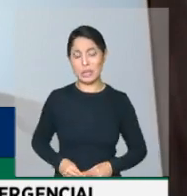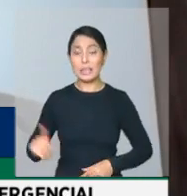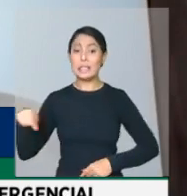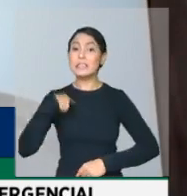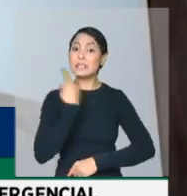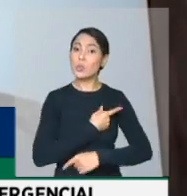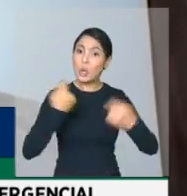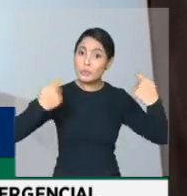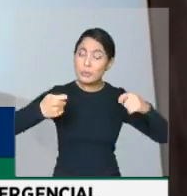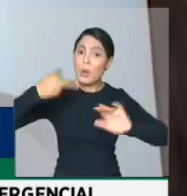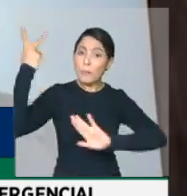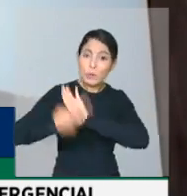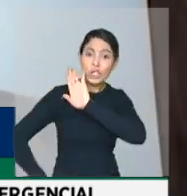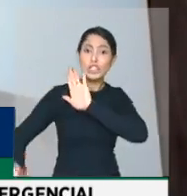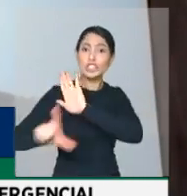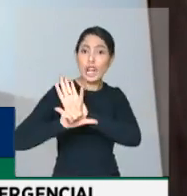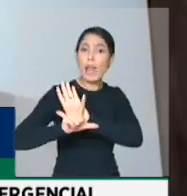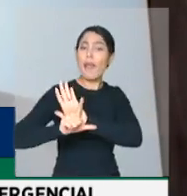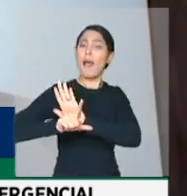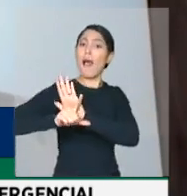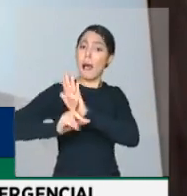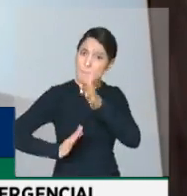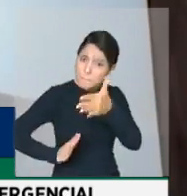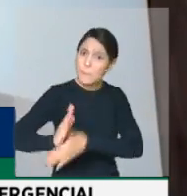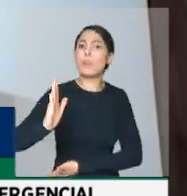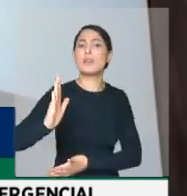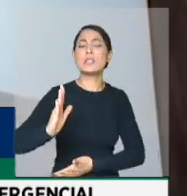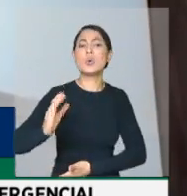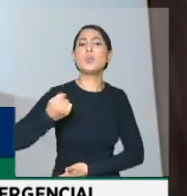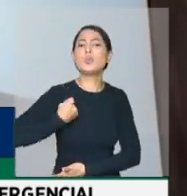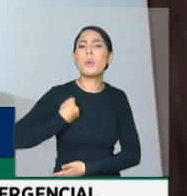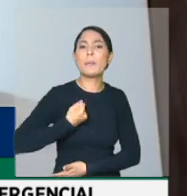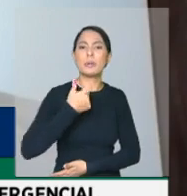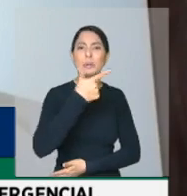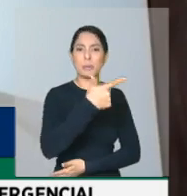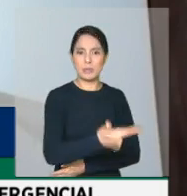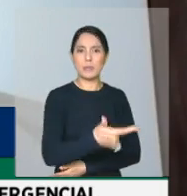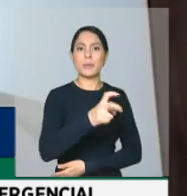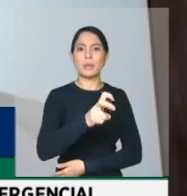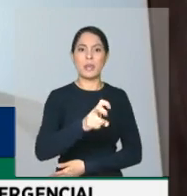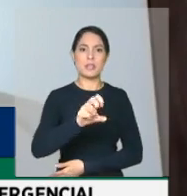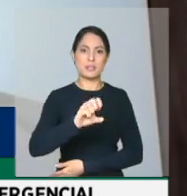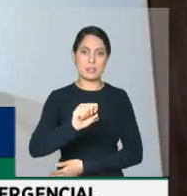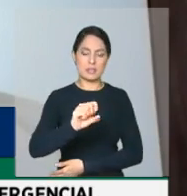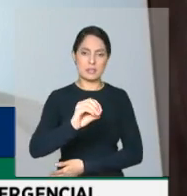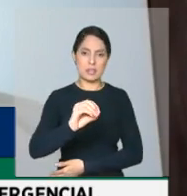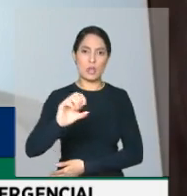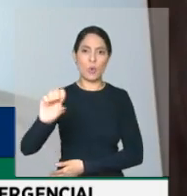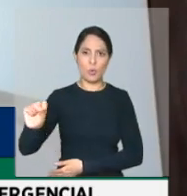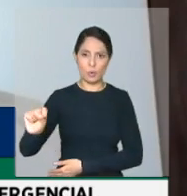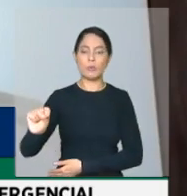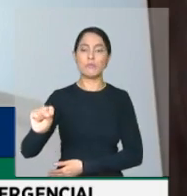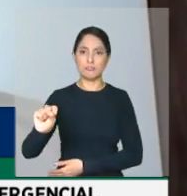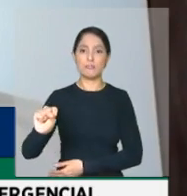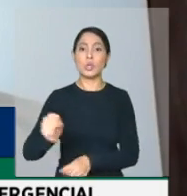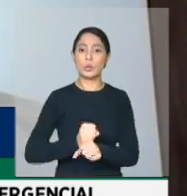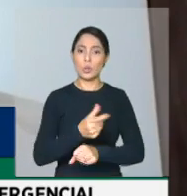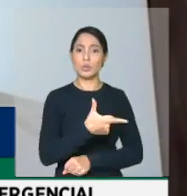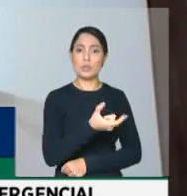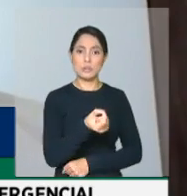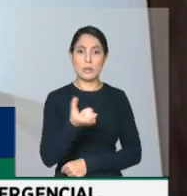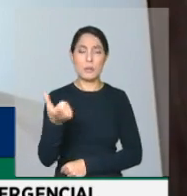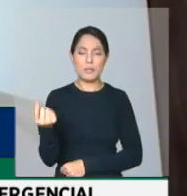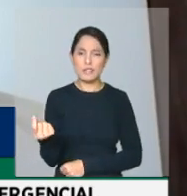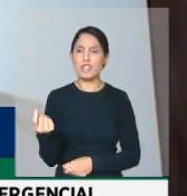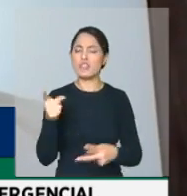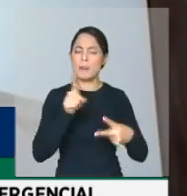pela aprovação do projeto de lei 2508 e 2835 de 2020, que são duas